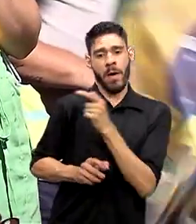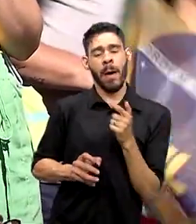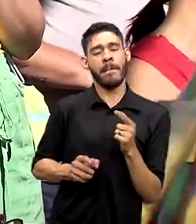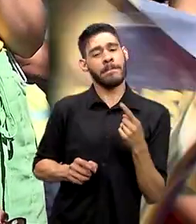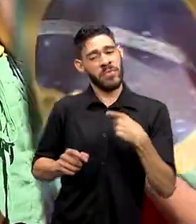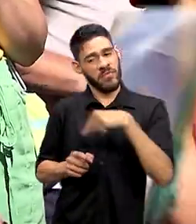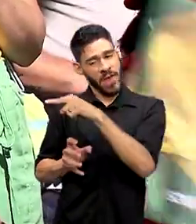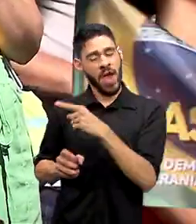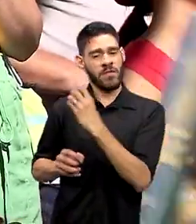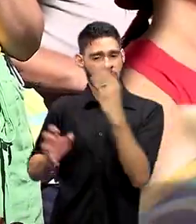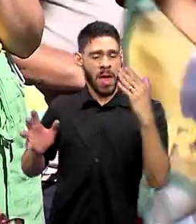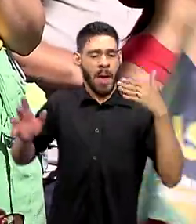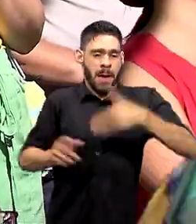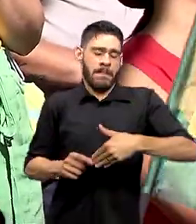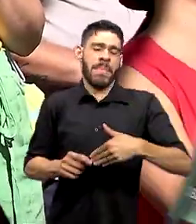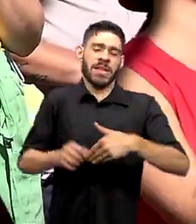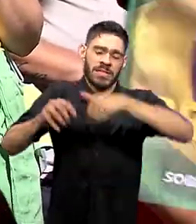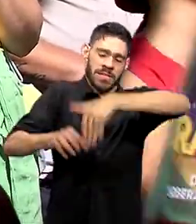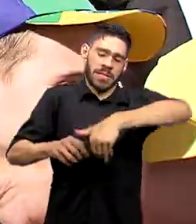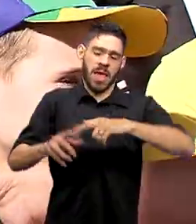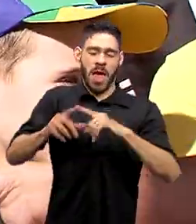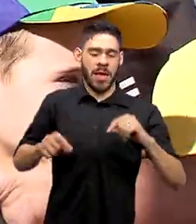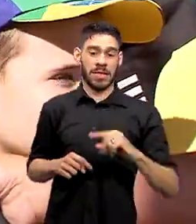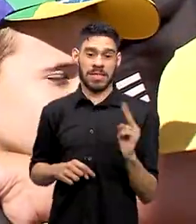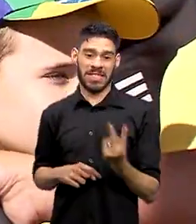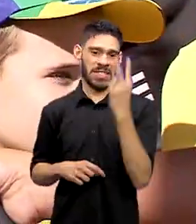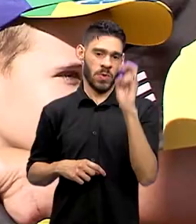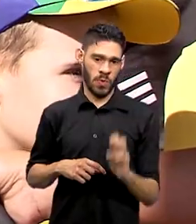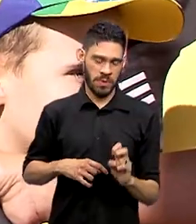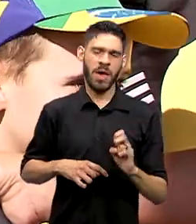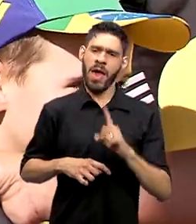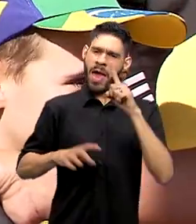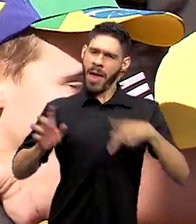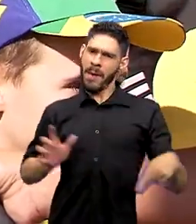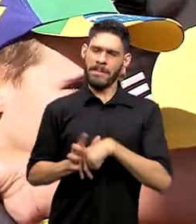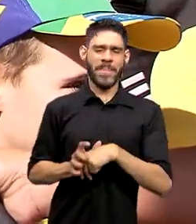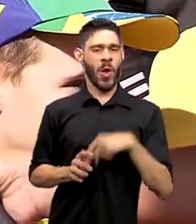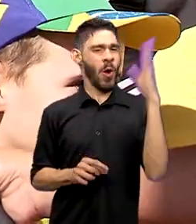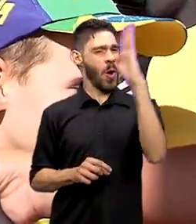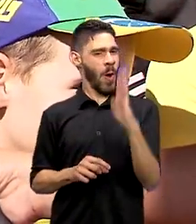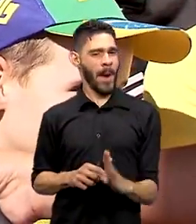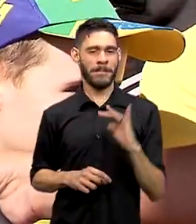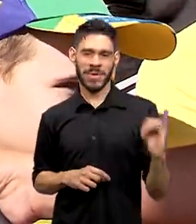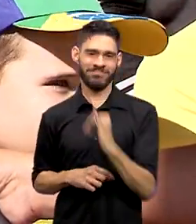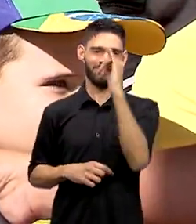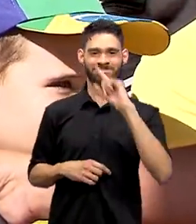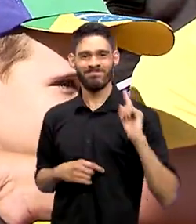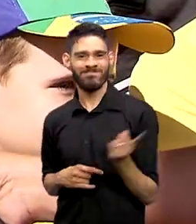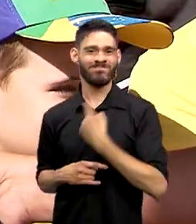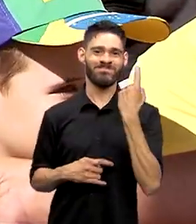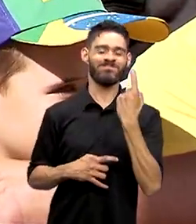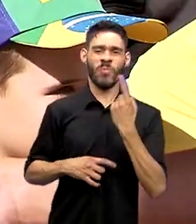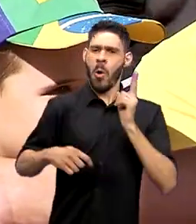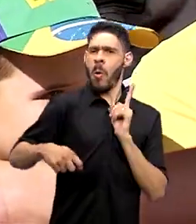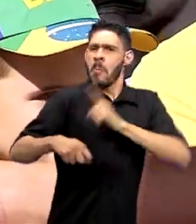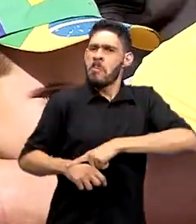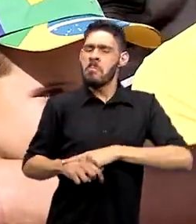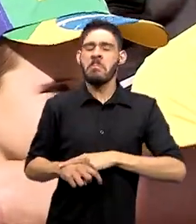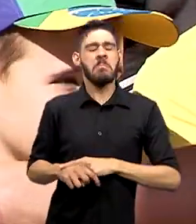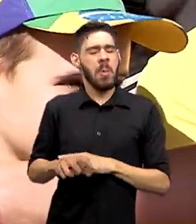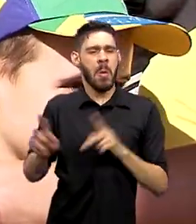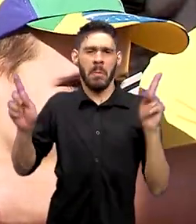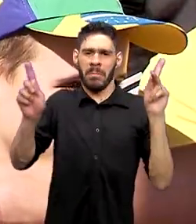do desfile em Brasília pela segunda vez. É o Estado brasileiro, isso que importa para a gente. Esse momento é um momento